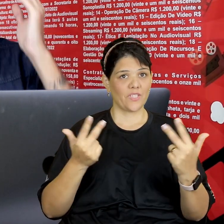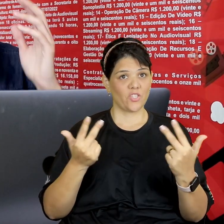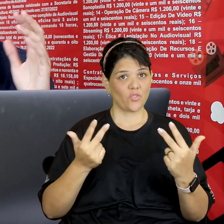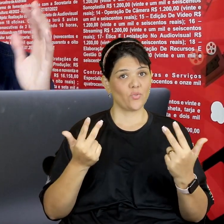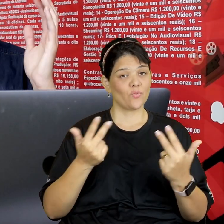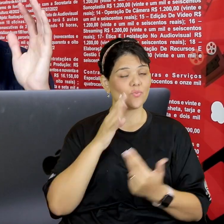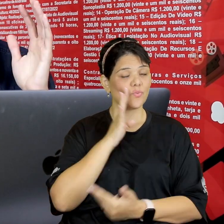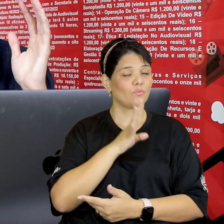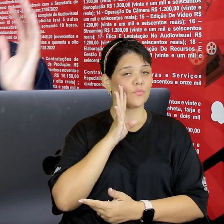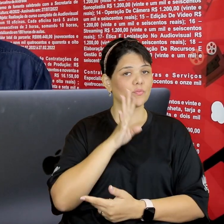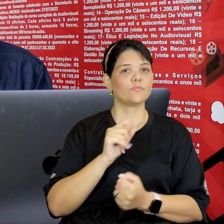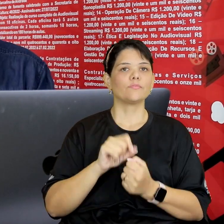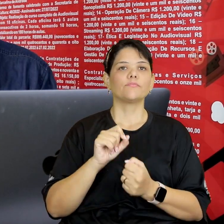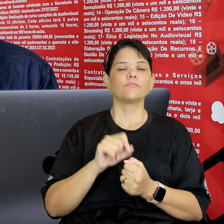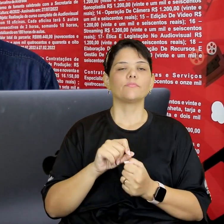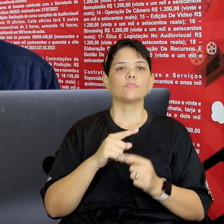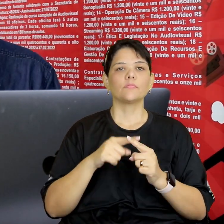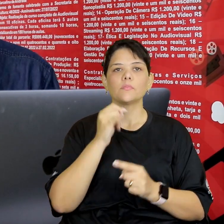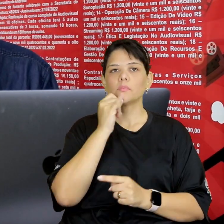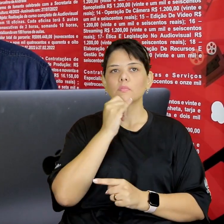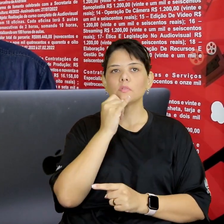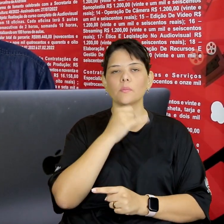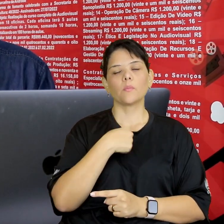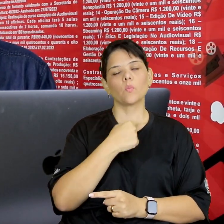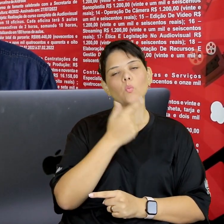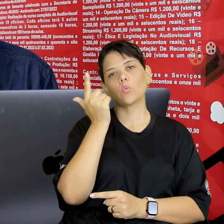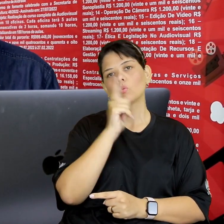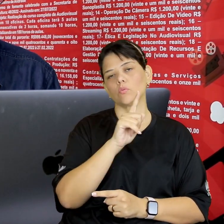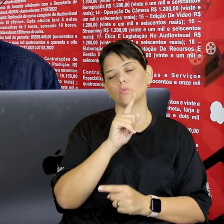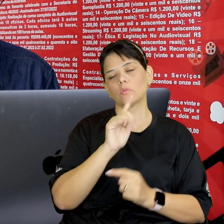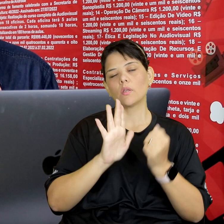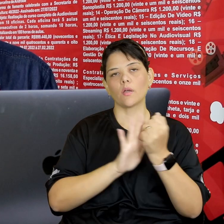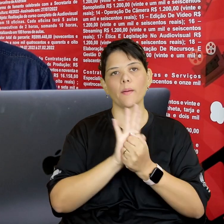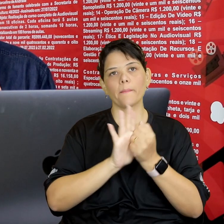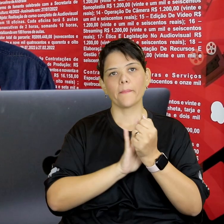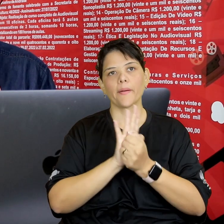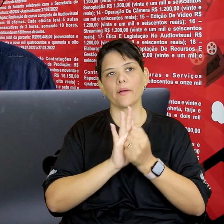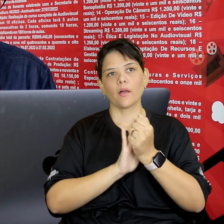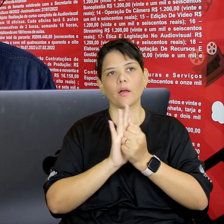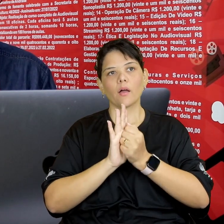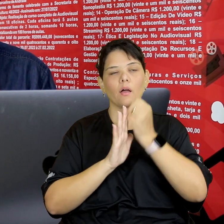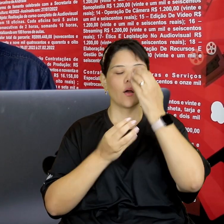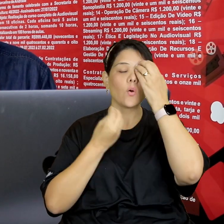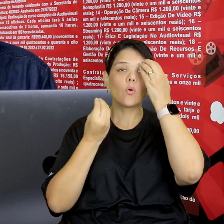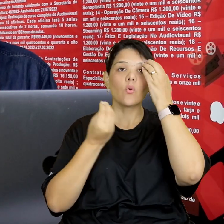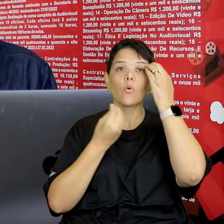por exemplo, a gente conseguiria apagar esse personagem inteiro daqui. Como?